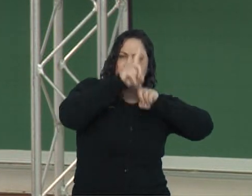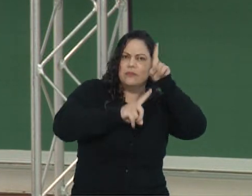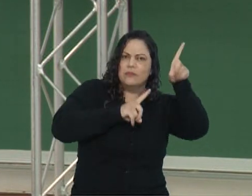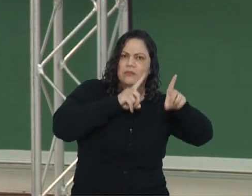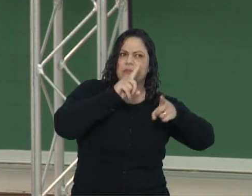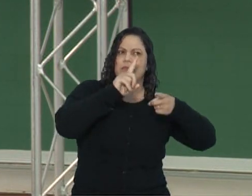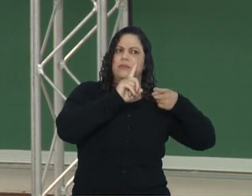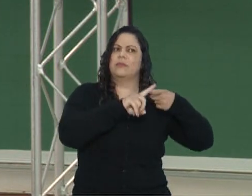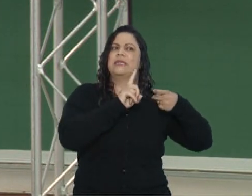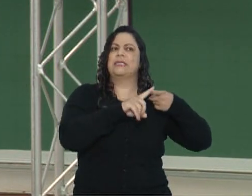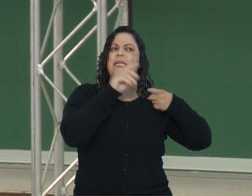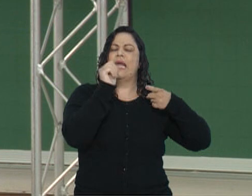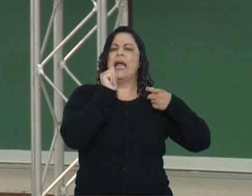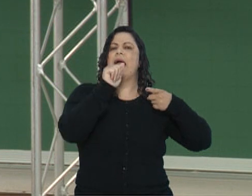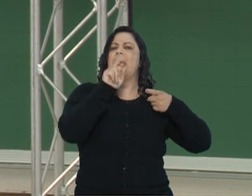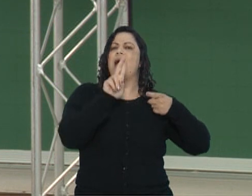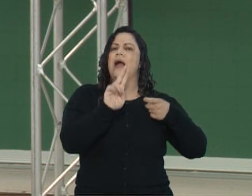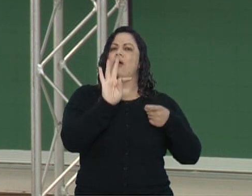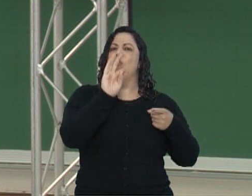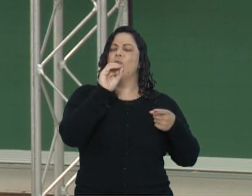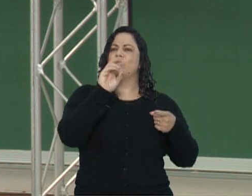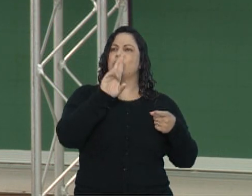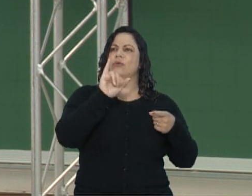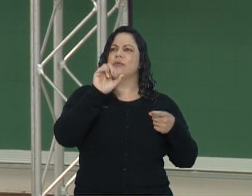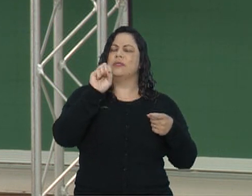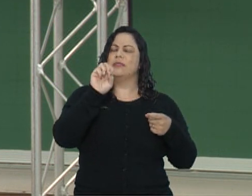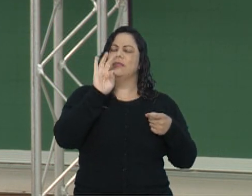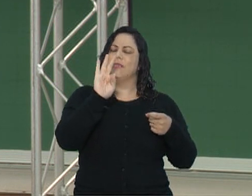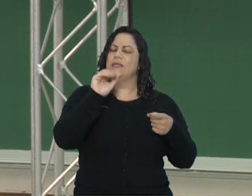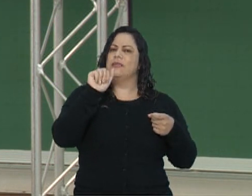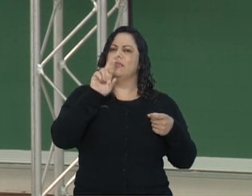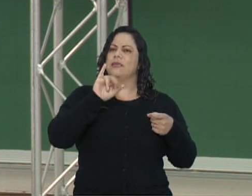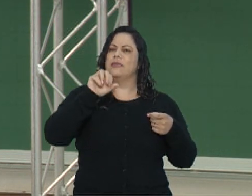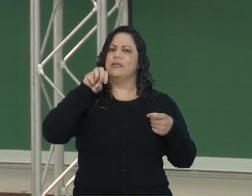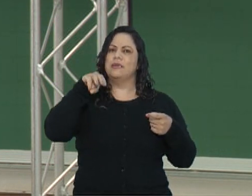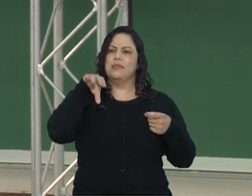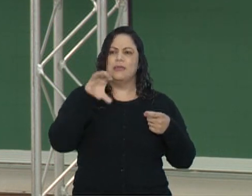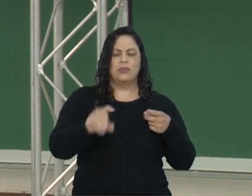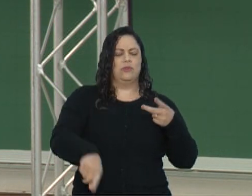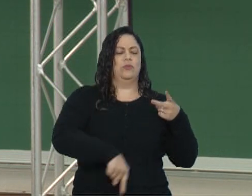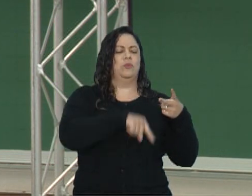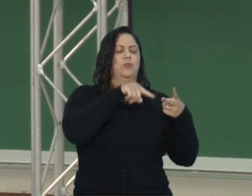totalitarismo. Tente diferenciar basicamente as duas. Faça o exercício de